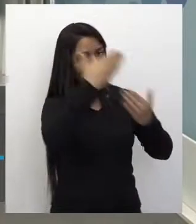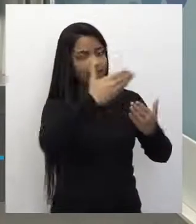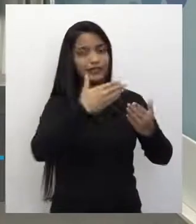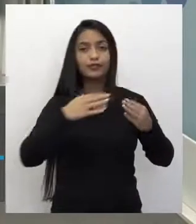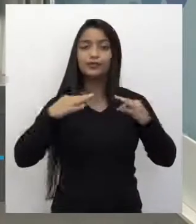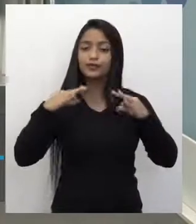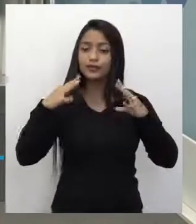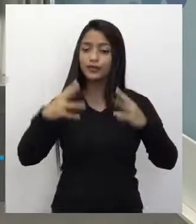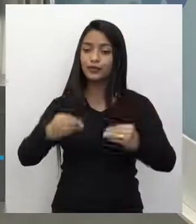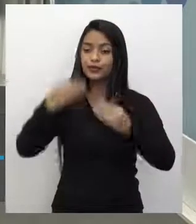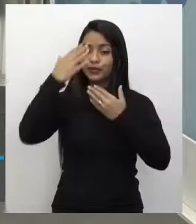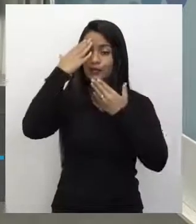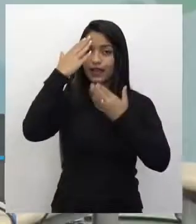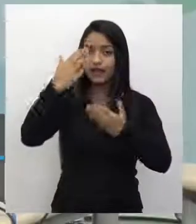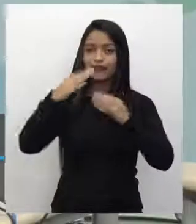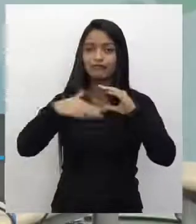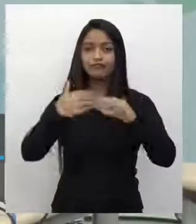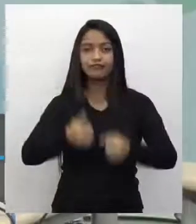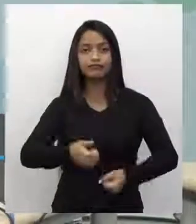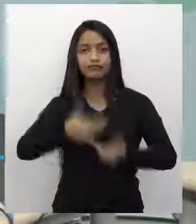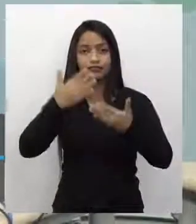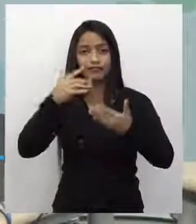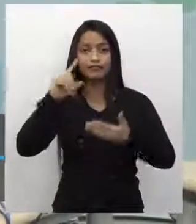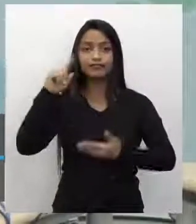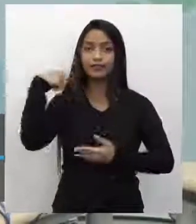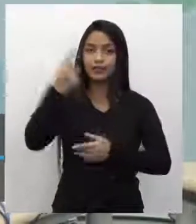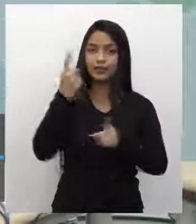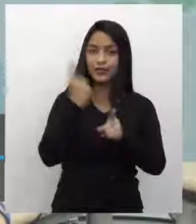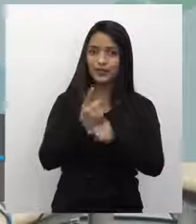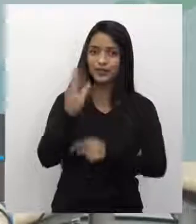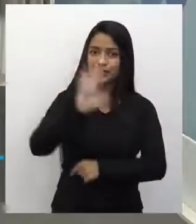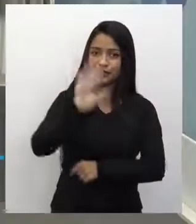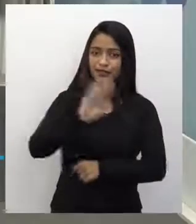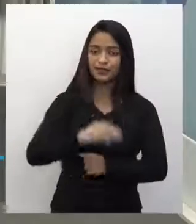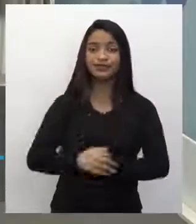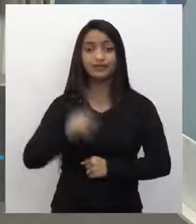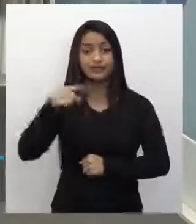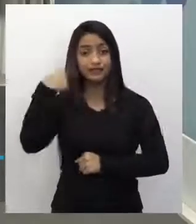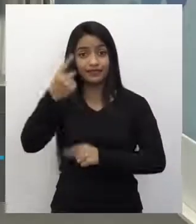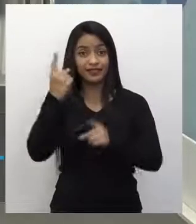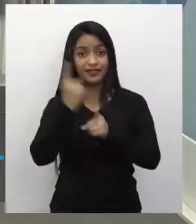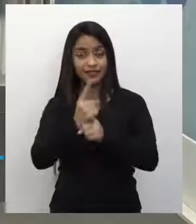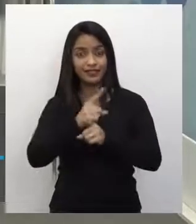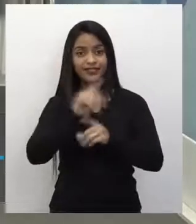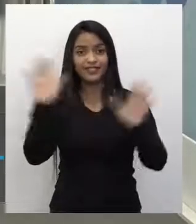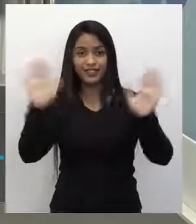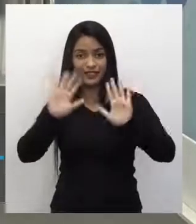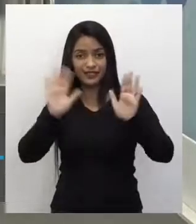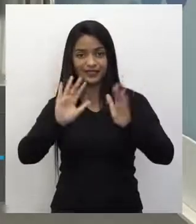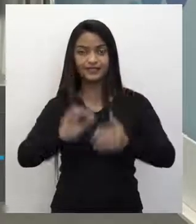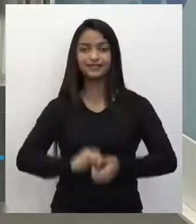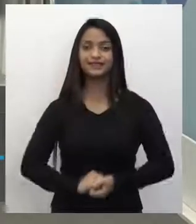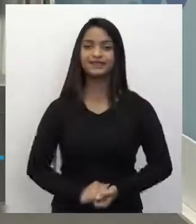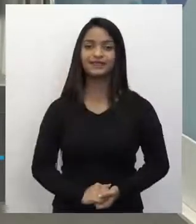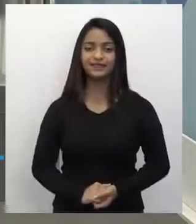a todos vocês pelas interações no chat. A gente se vê até a próxima aula. Tchau, tchau. A gente se vê na próxima aula, turma. Tchau.